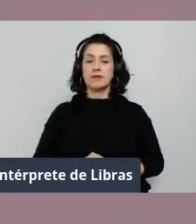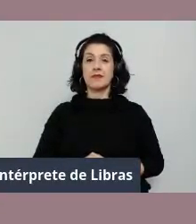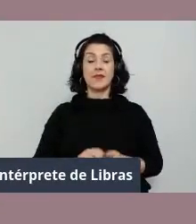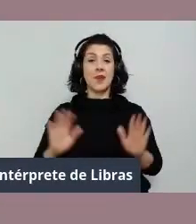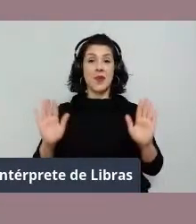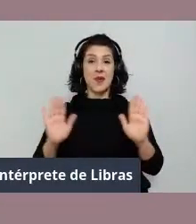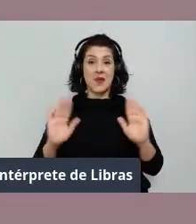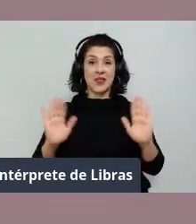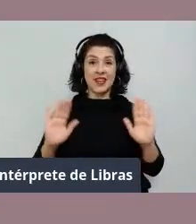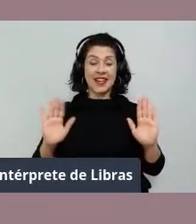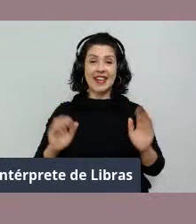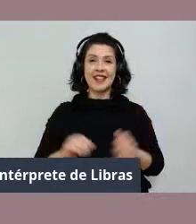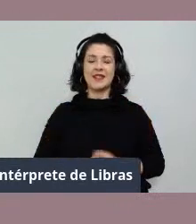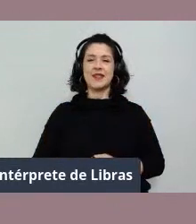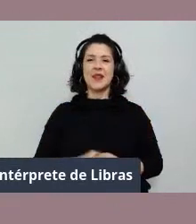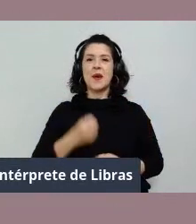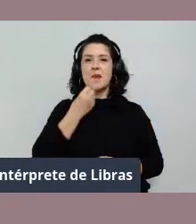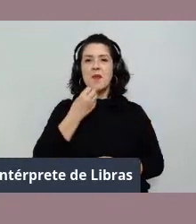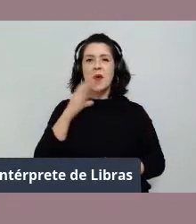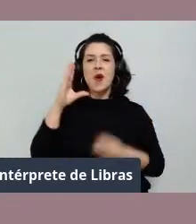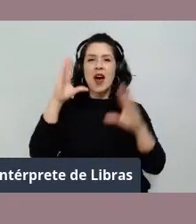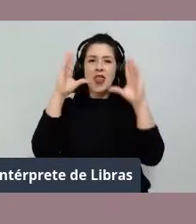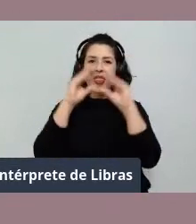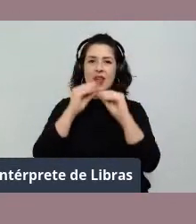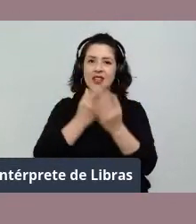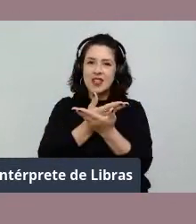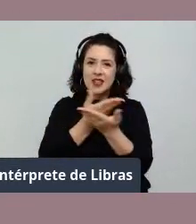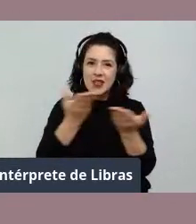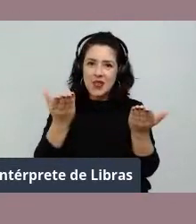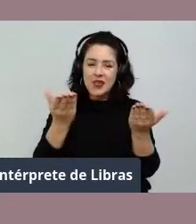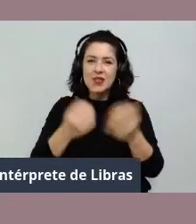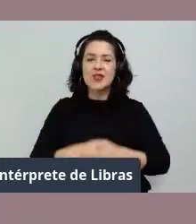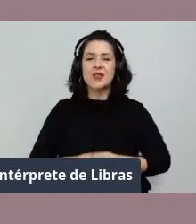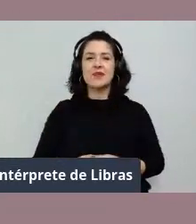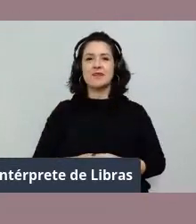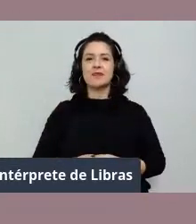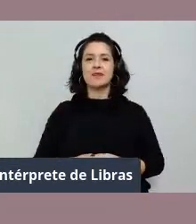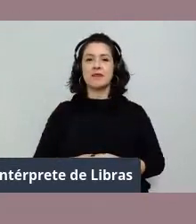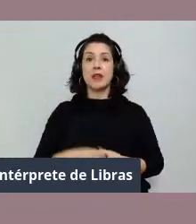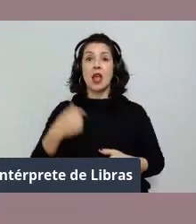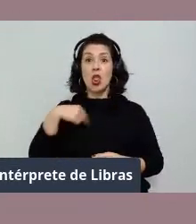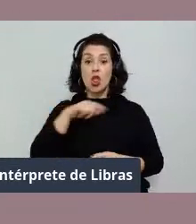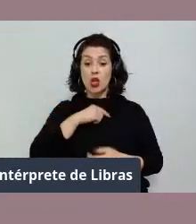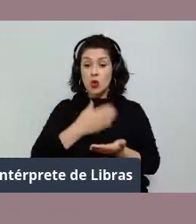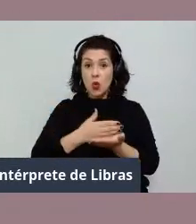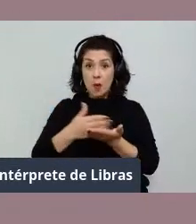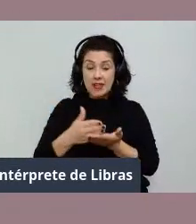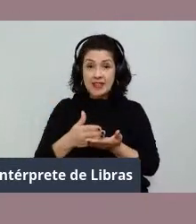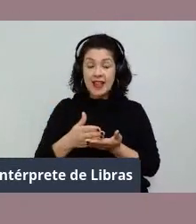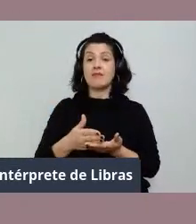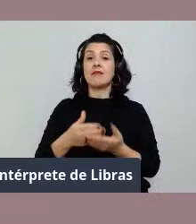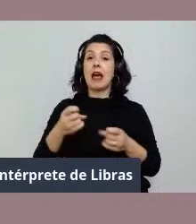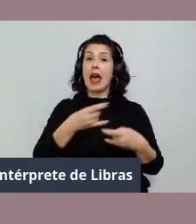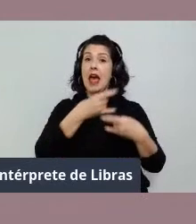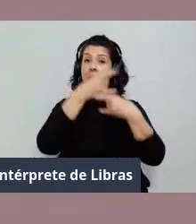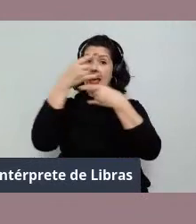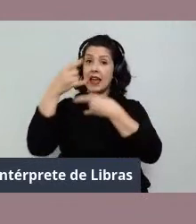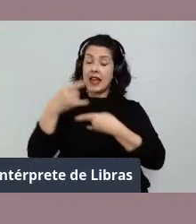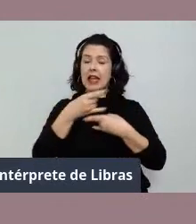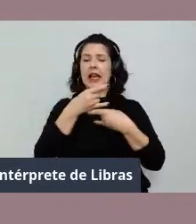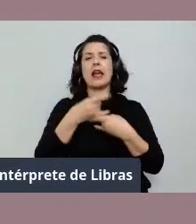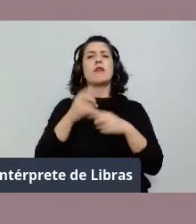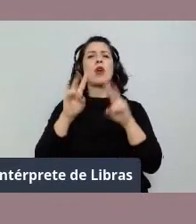Olá, boa noite a todos. A gente vai começar aqui a live que vai